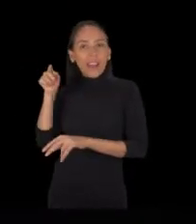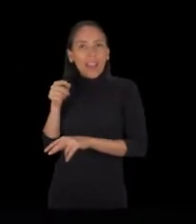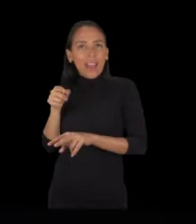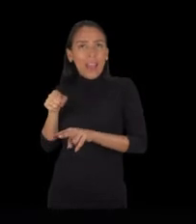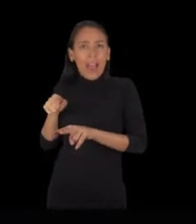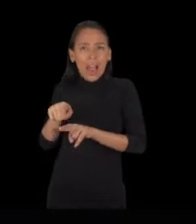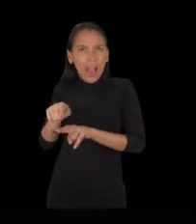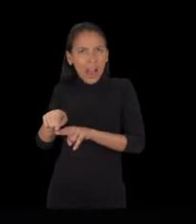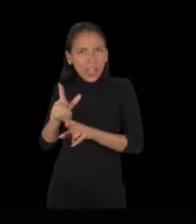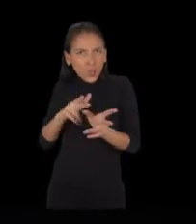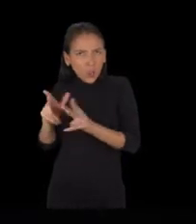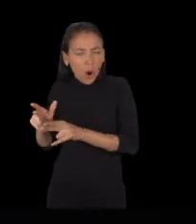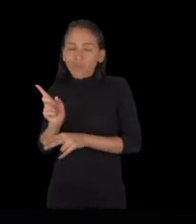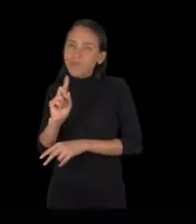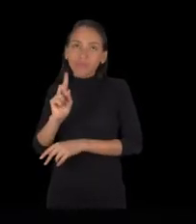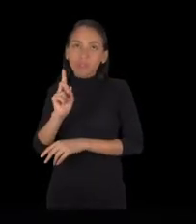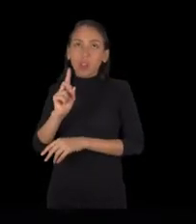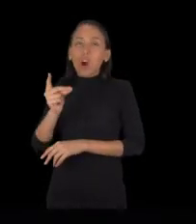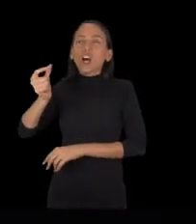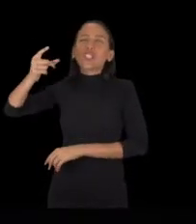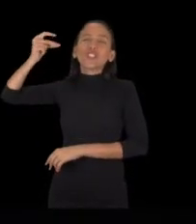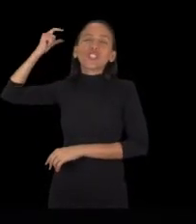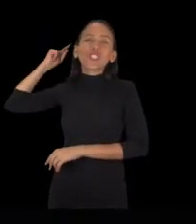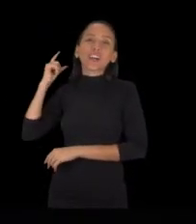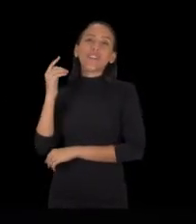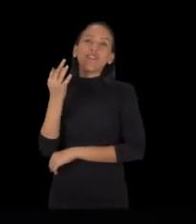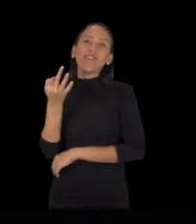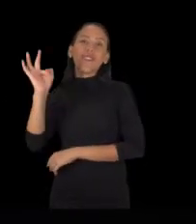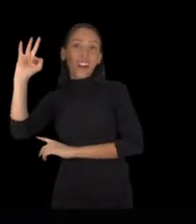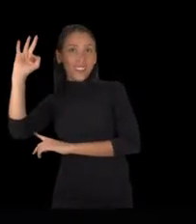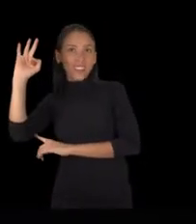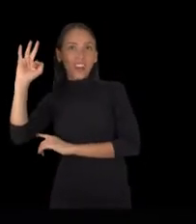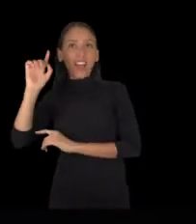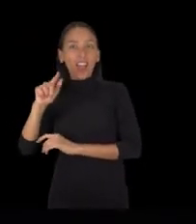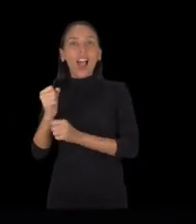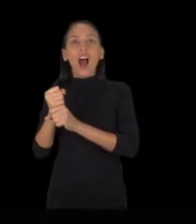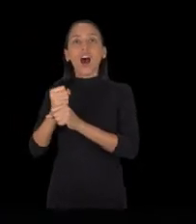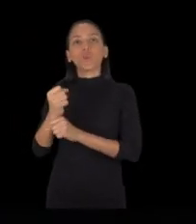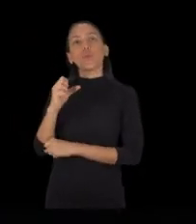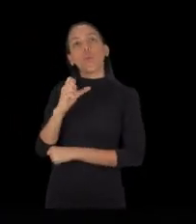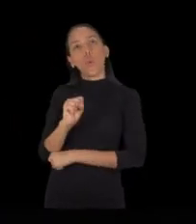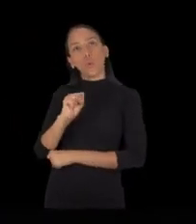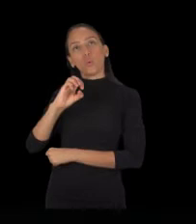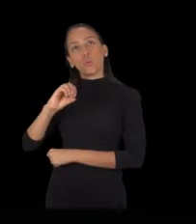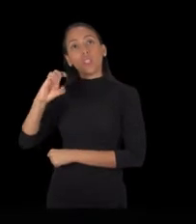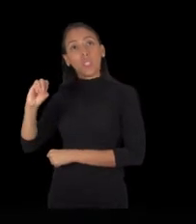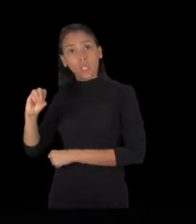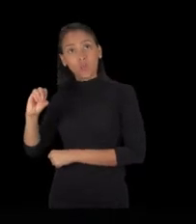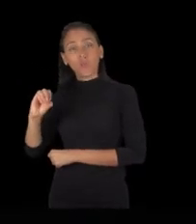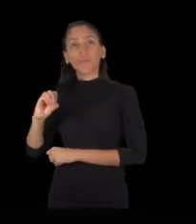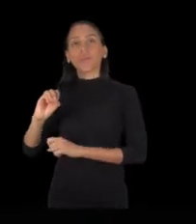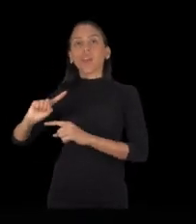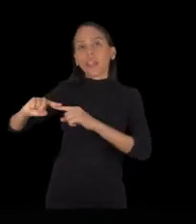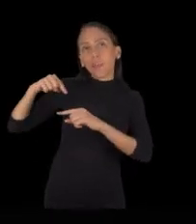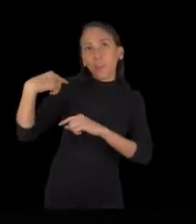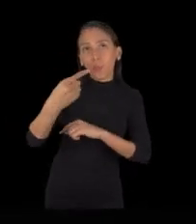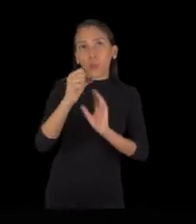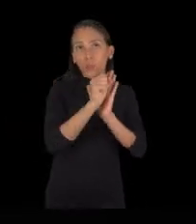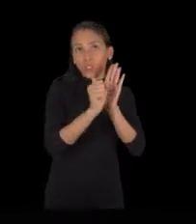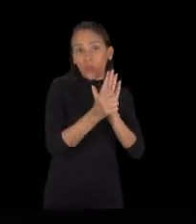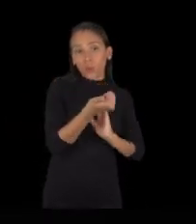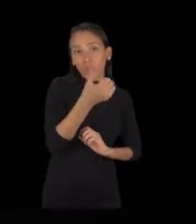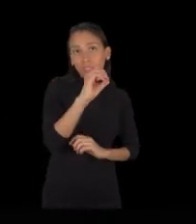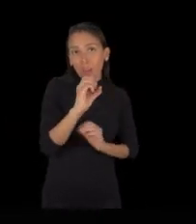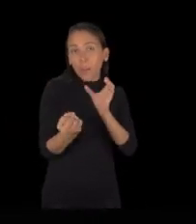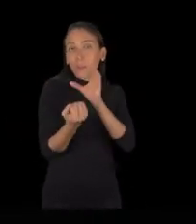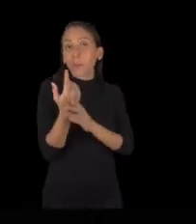idade. A mais antiga é o francês, que é do ano de 800. Depois dessa, no século X, veio o castelhano,